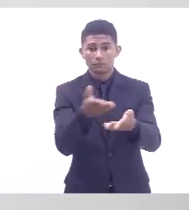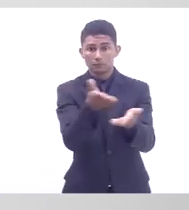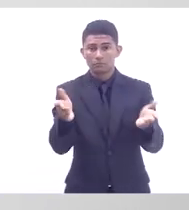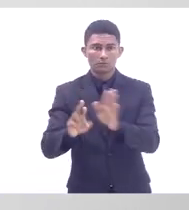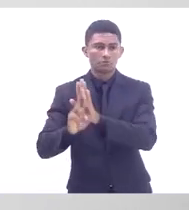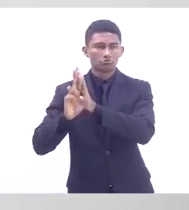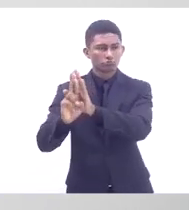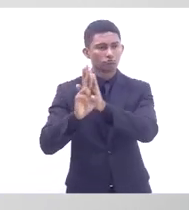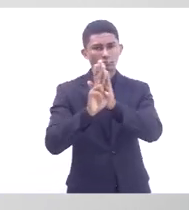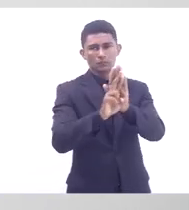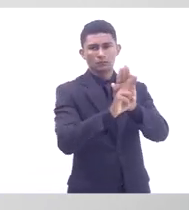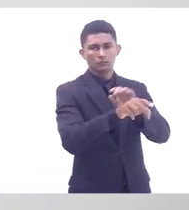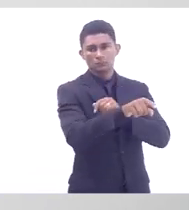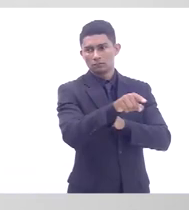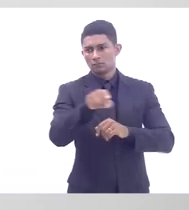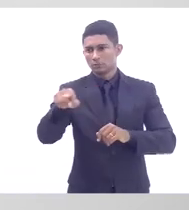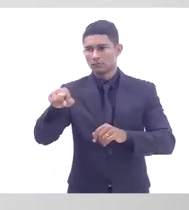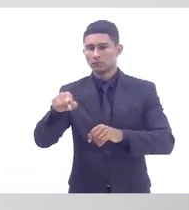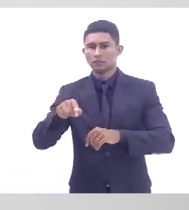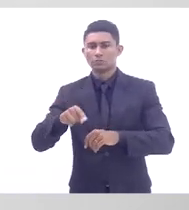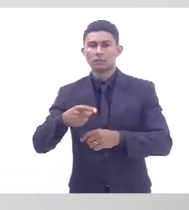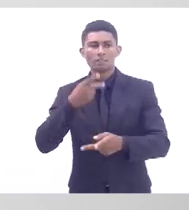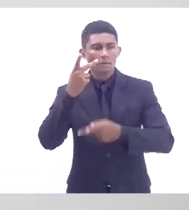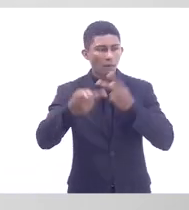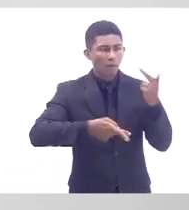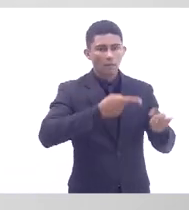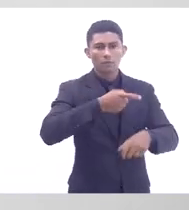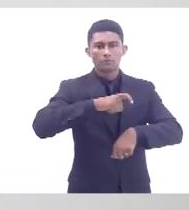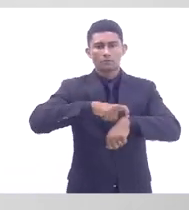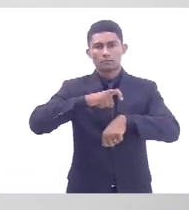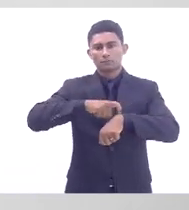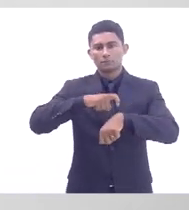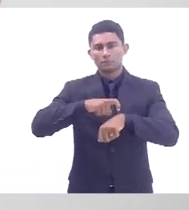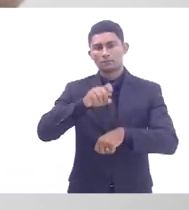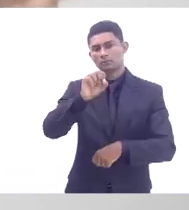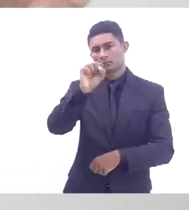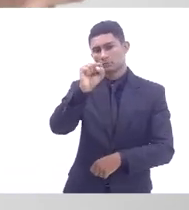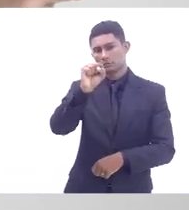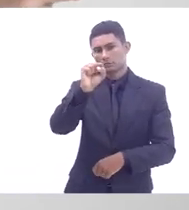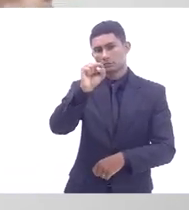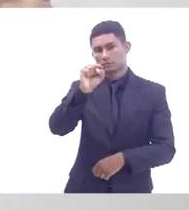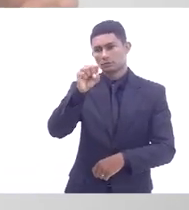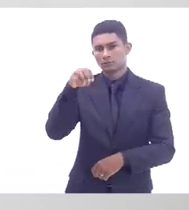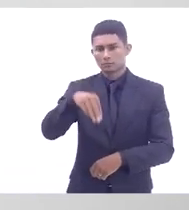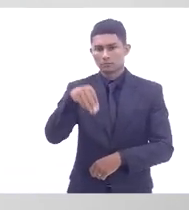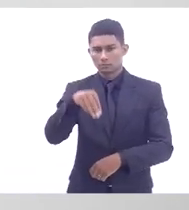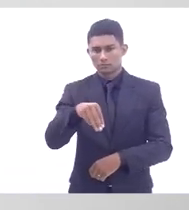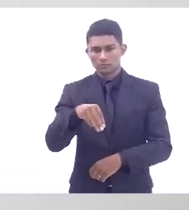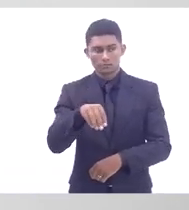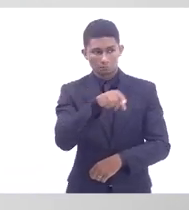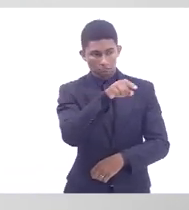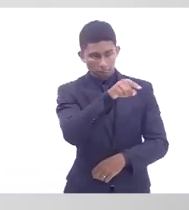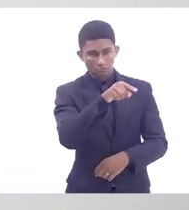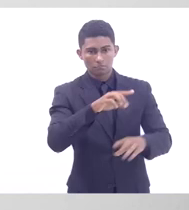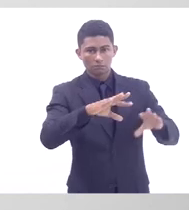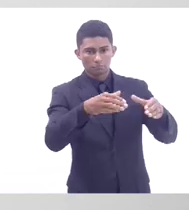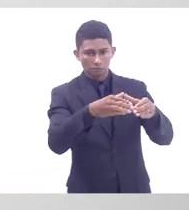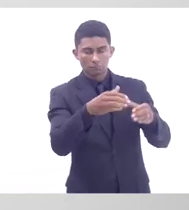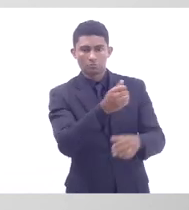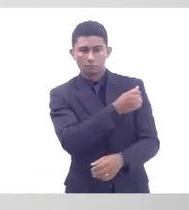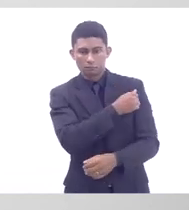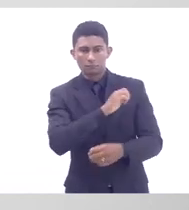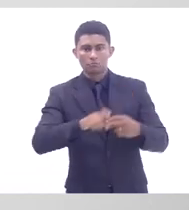aqui é façam fala de oito minutos considerando uma fala do conjunto dos Estudantes uma